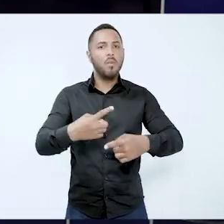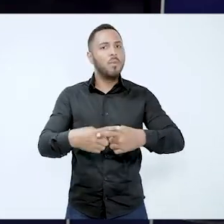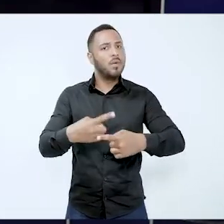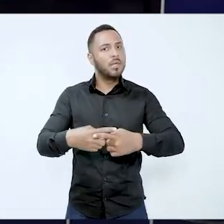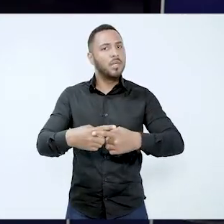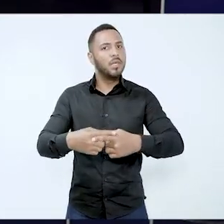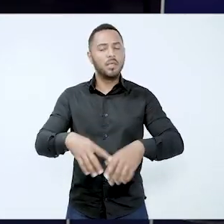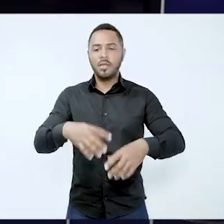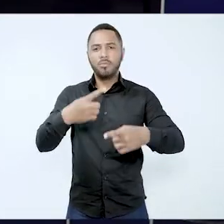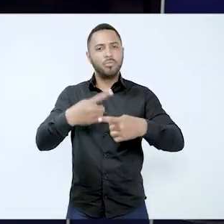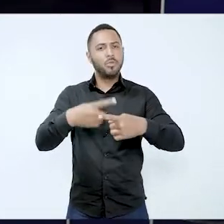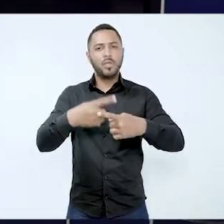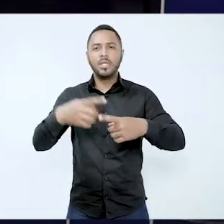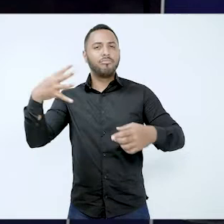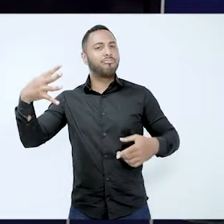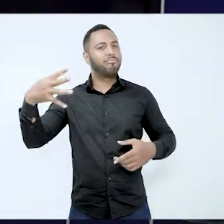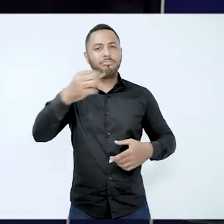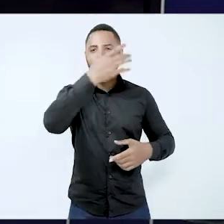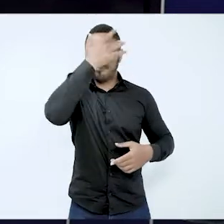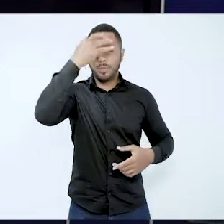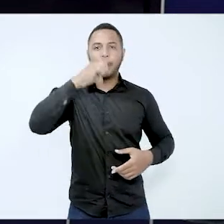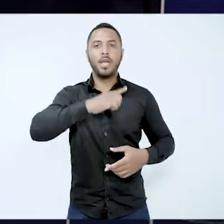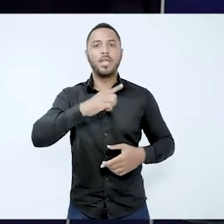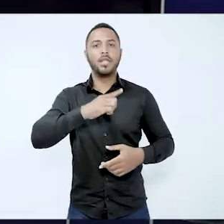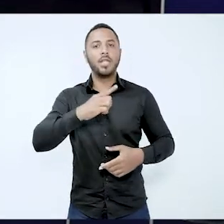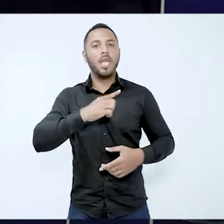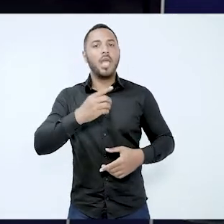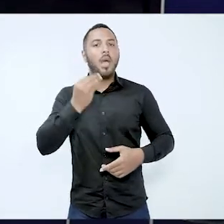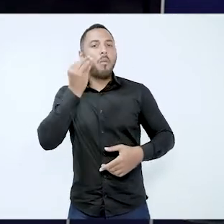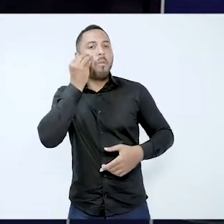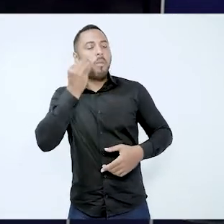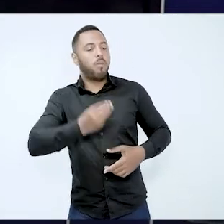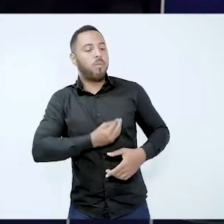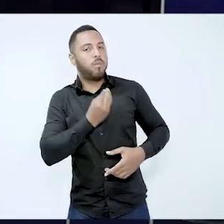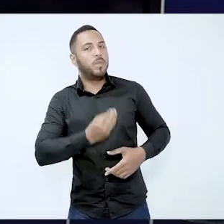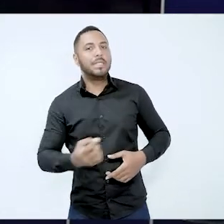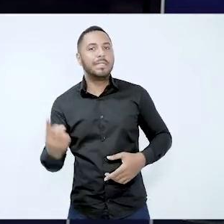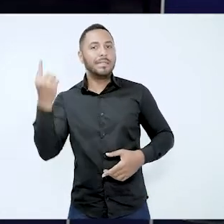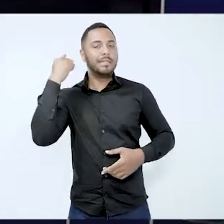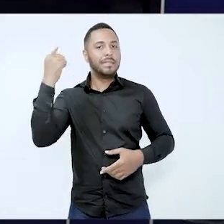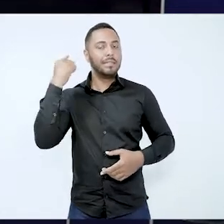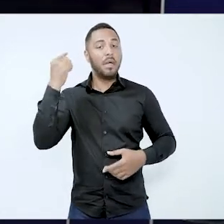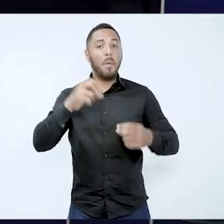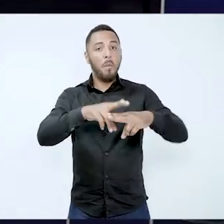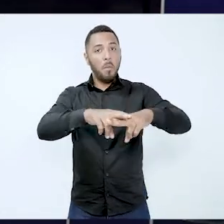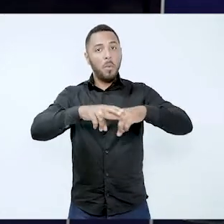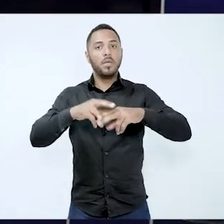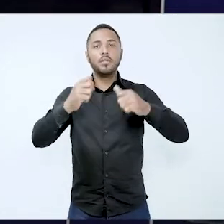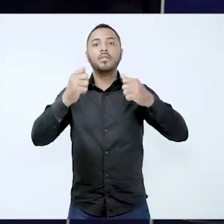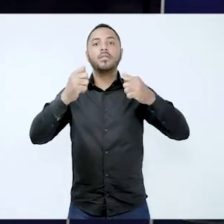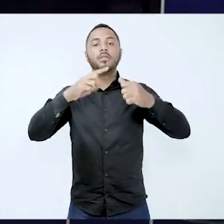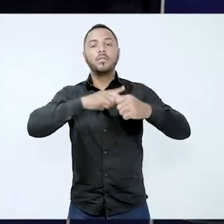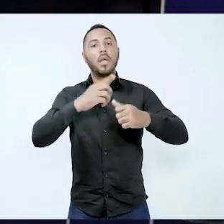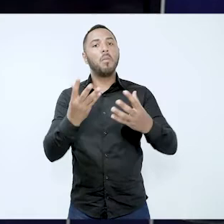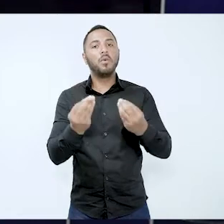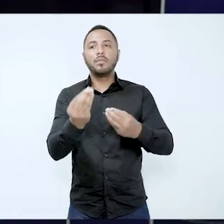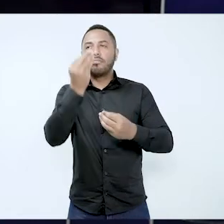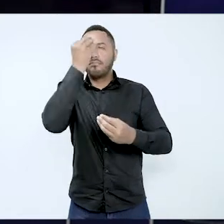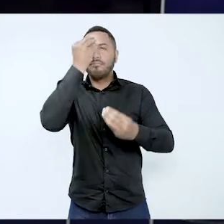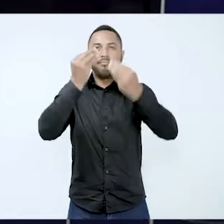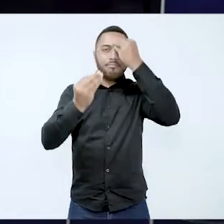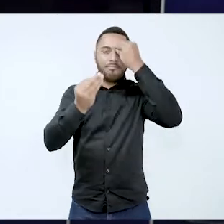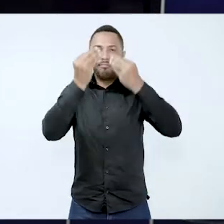quê? Todo mundo tem um passado a ser recordado, então todo mundo tem bastante matéria-prima para